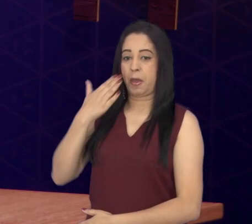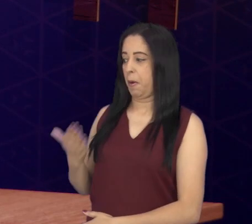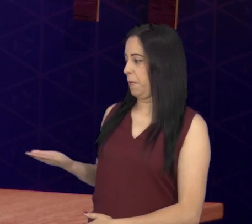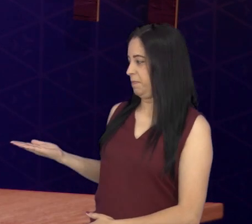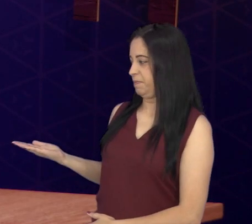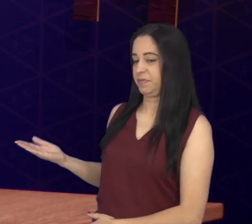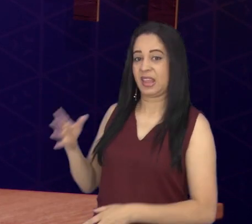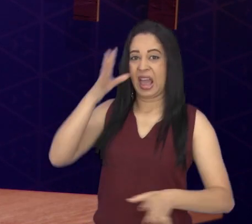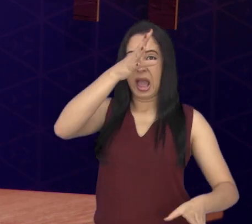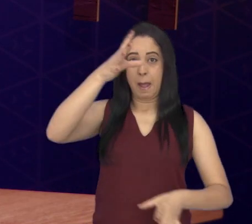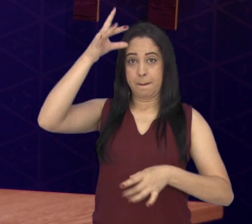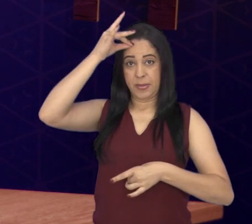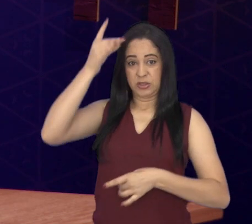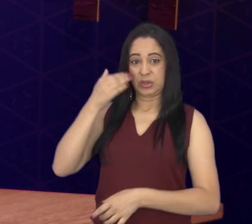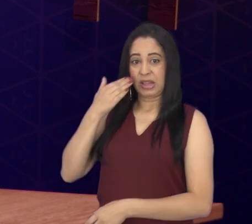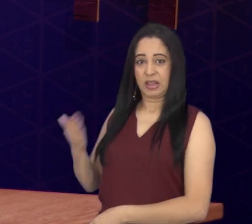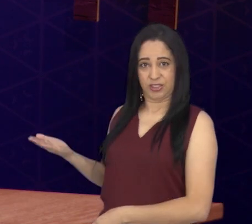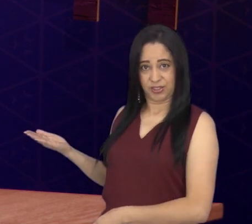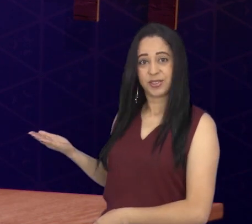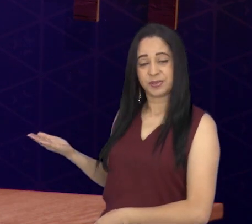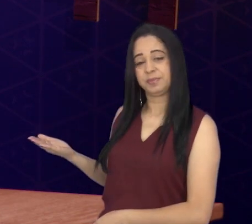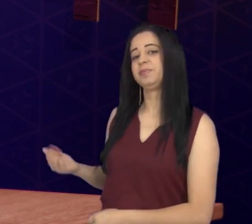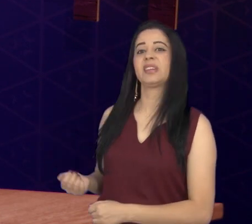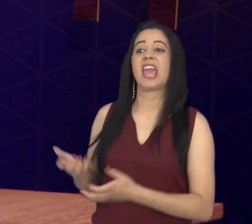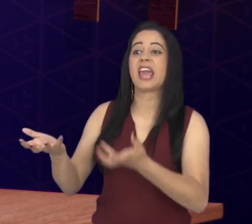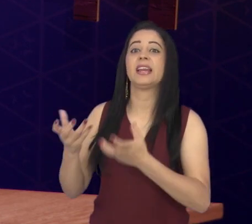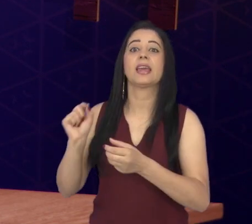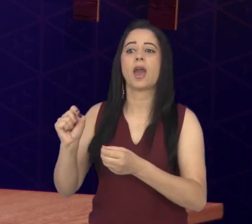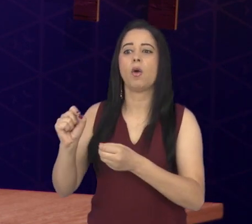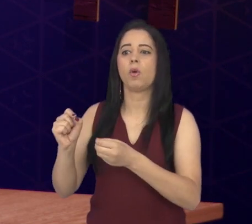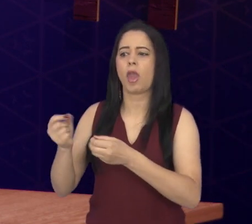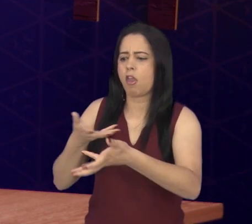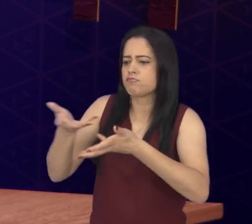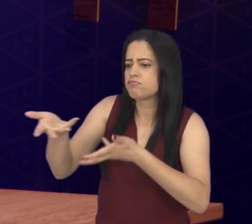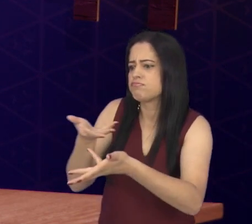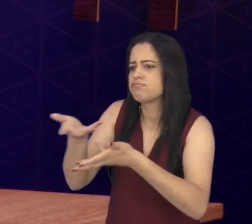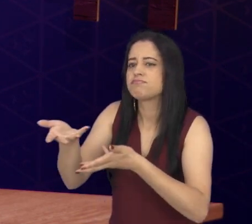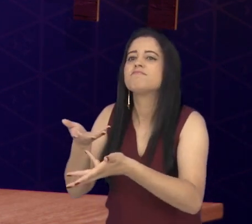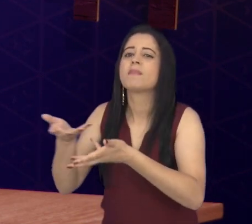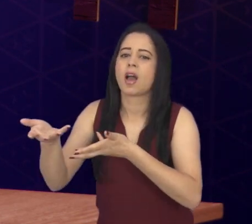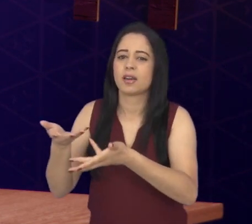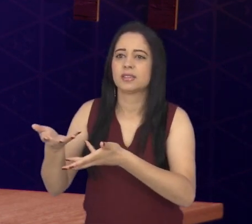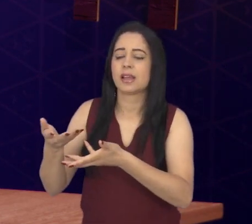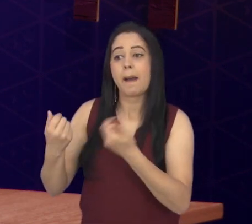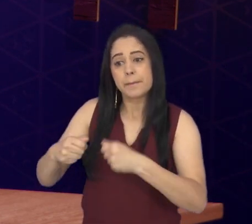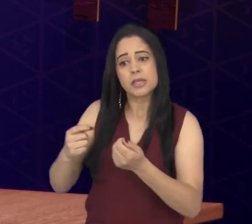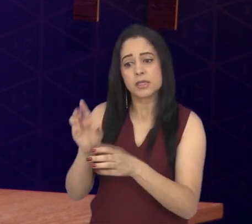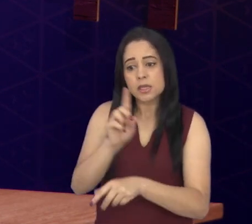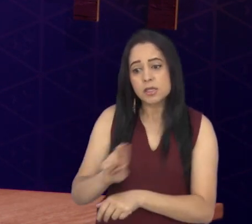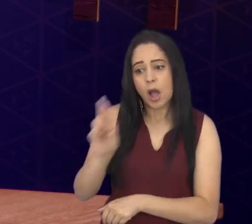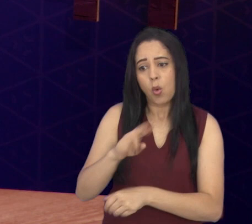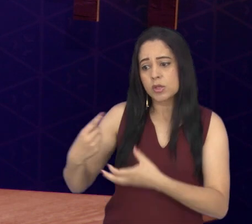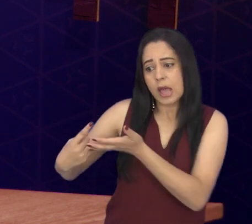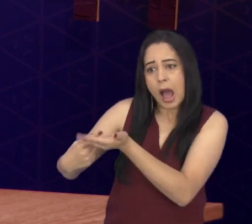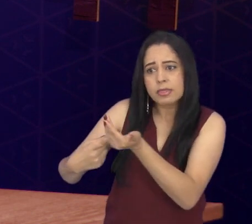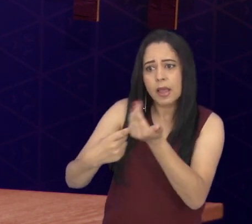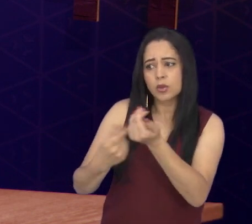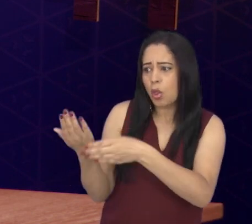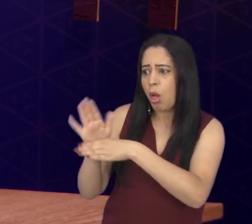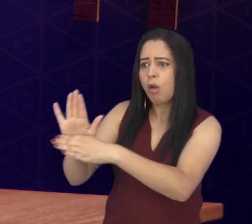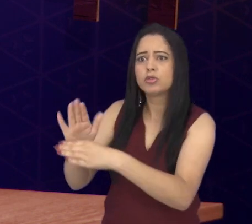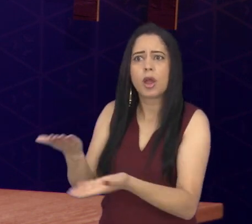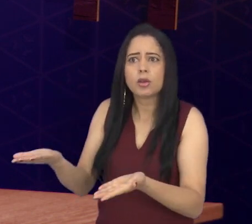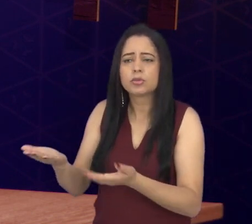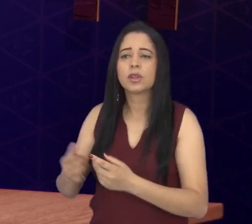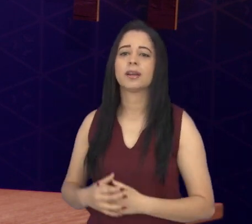a galera, o Killmonger, que era o cara, né, o antagonista ali, ele queria expandir isso. Uhum. Não, vamos usar a tecnologia para ajudar a